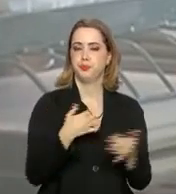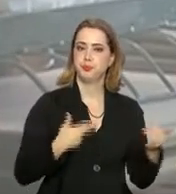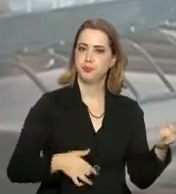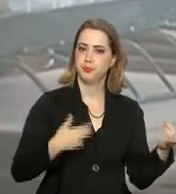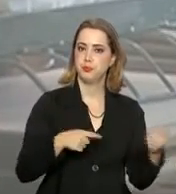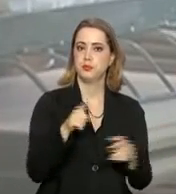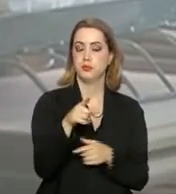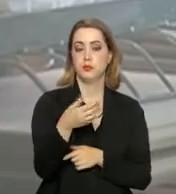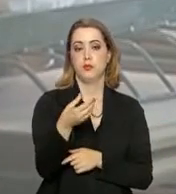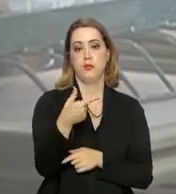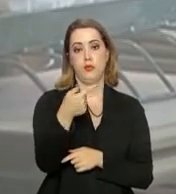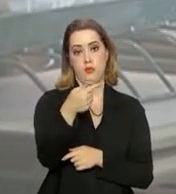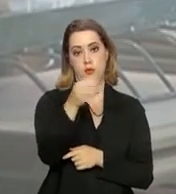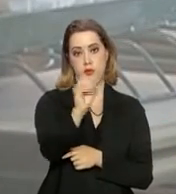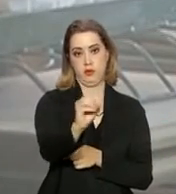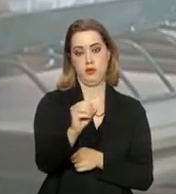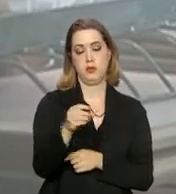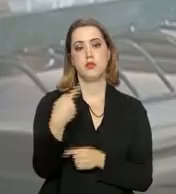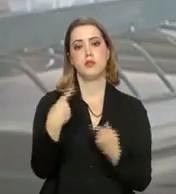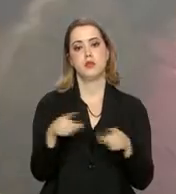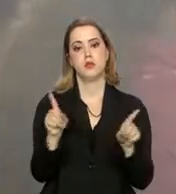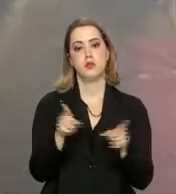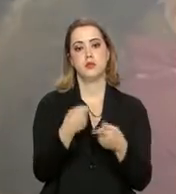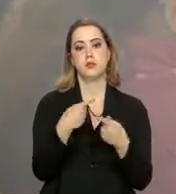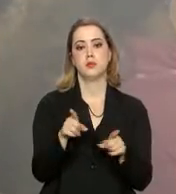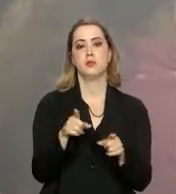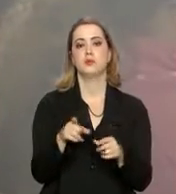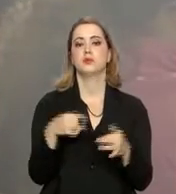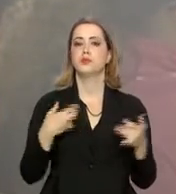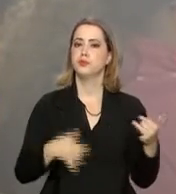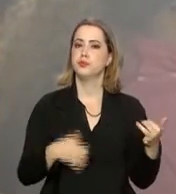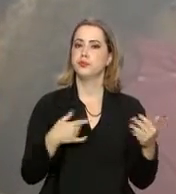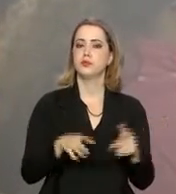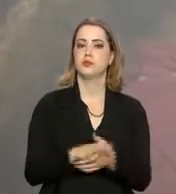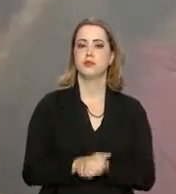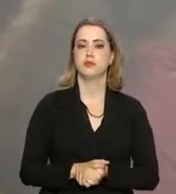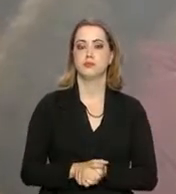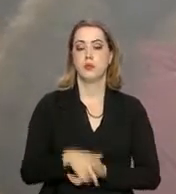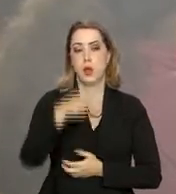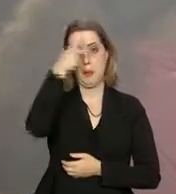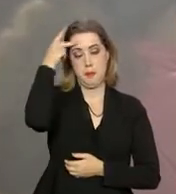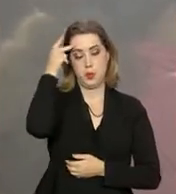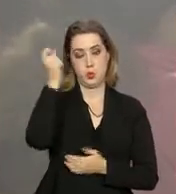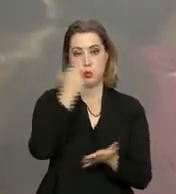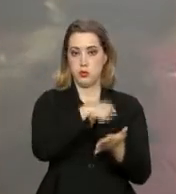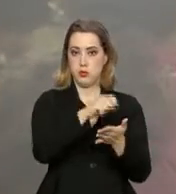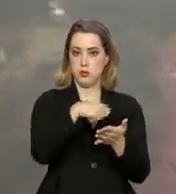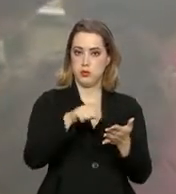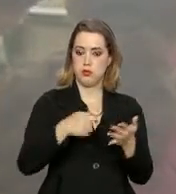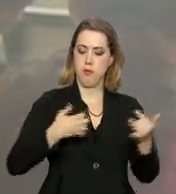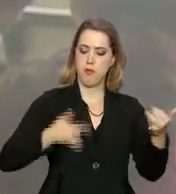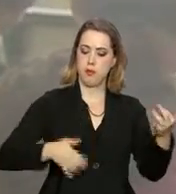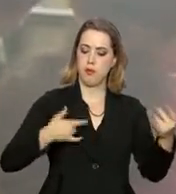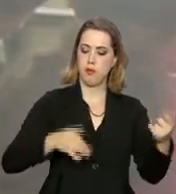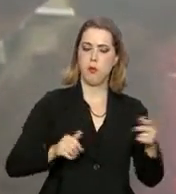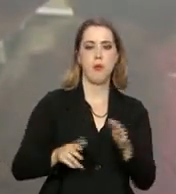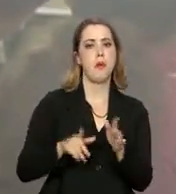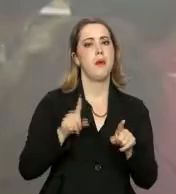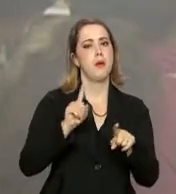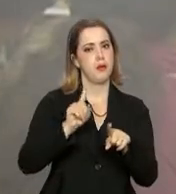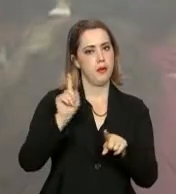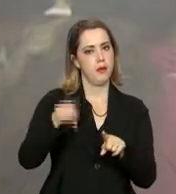já tem mais de 70 músicas registradas pessoa que como é que compõe toca algum instrumento tem uma facilidade